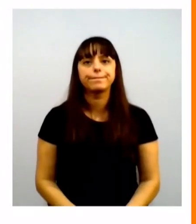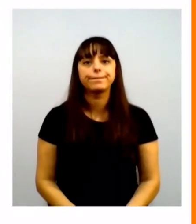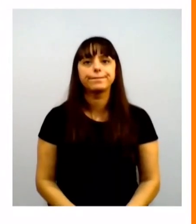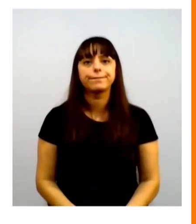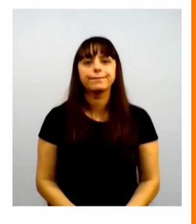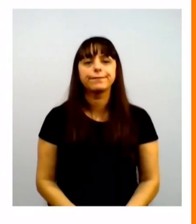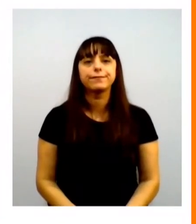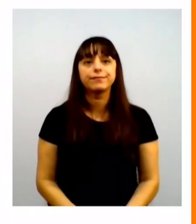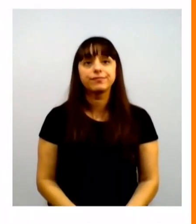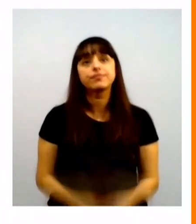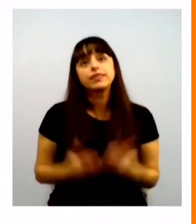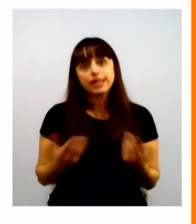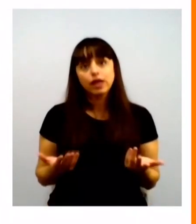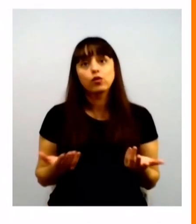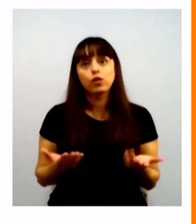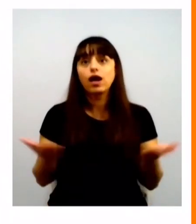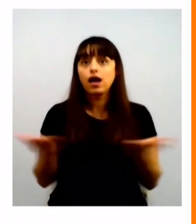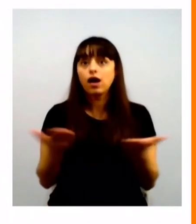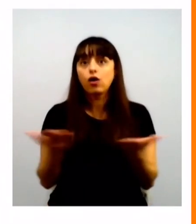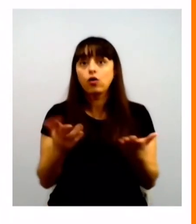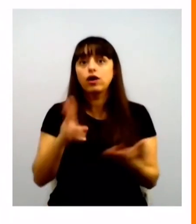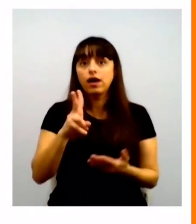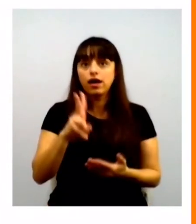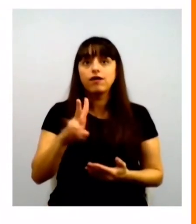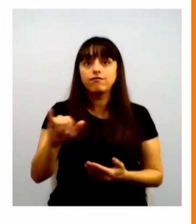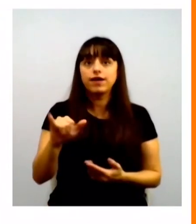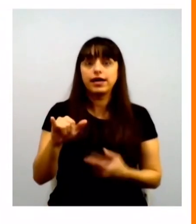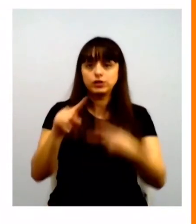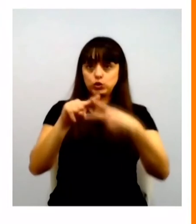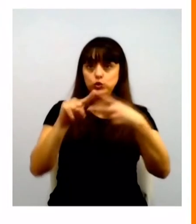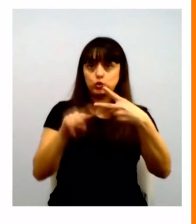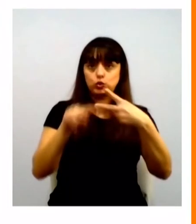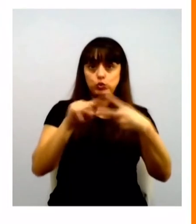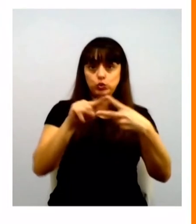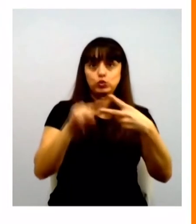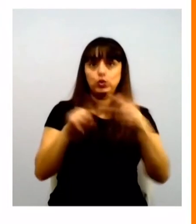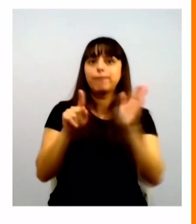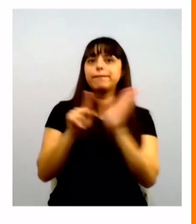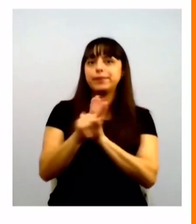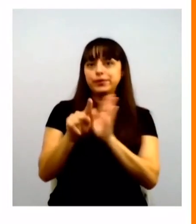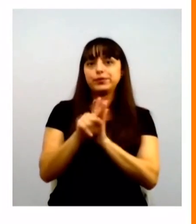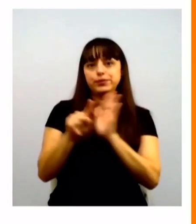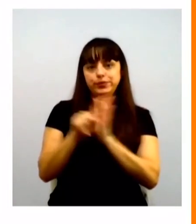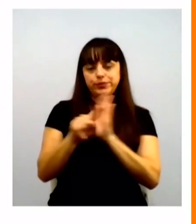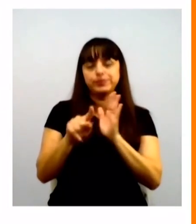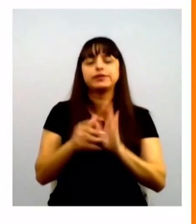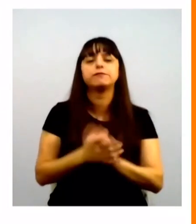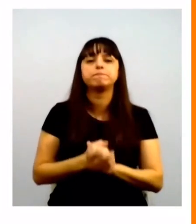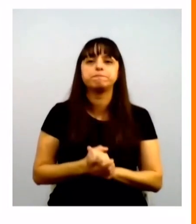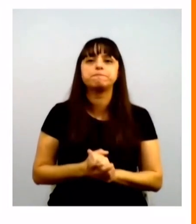Bom, vou encaminhar uma rodada agora com duas perguntas, chegaram mais perguntas aqui do público.